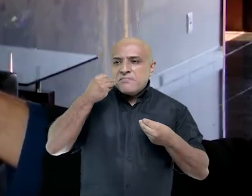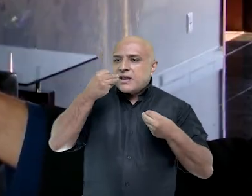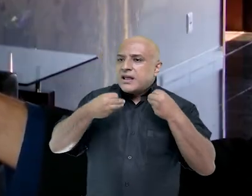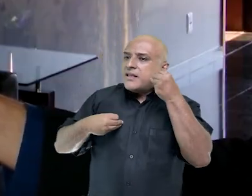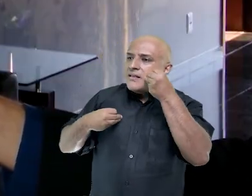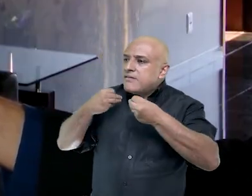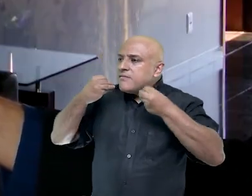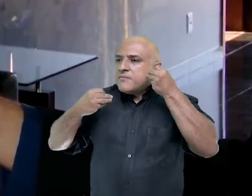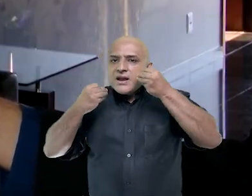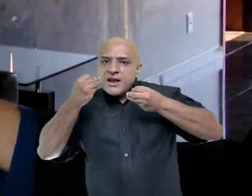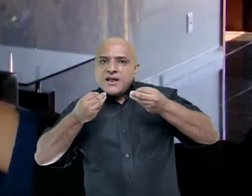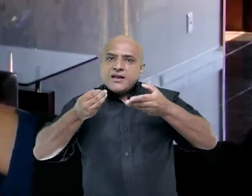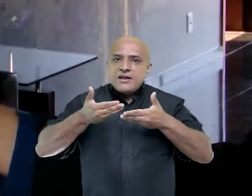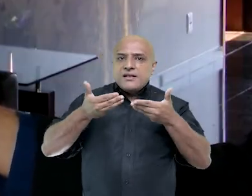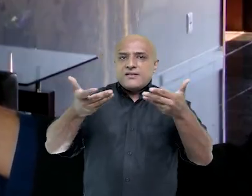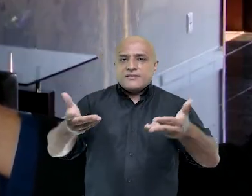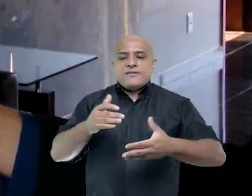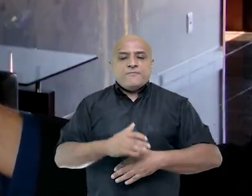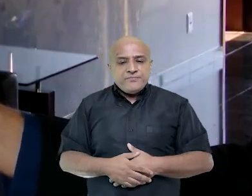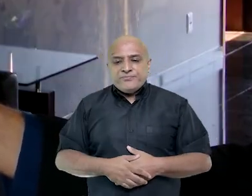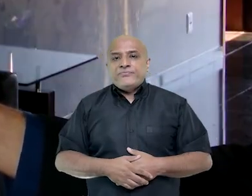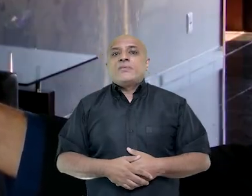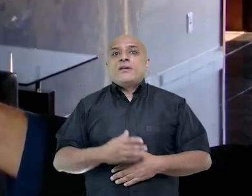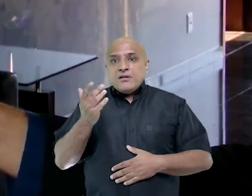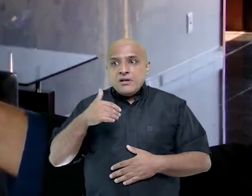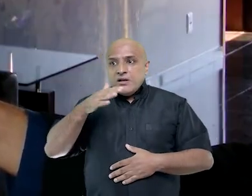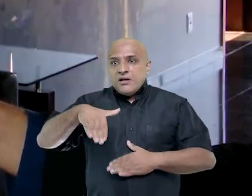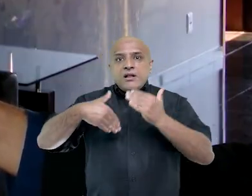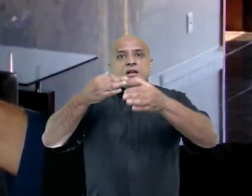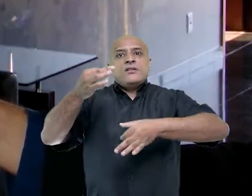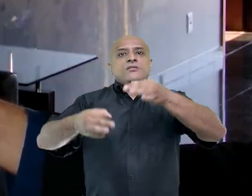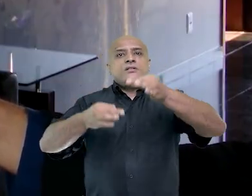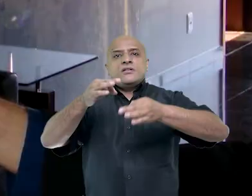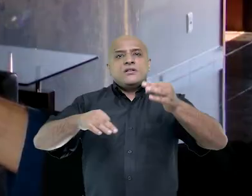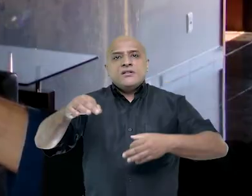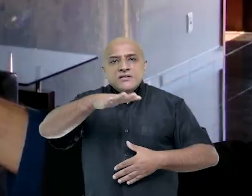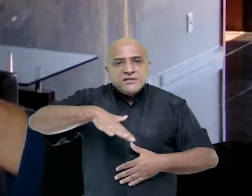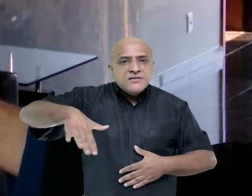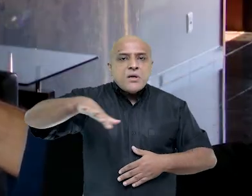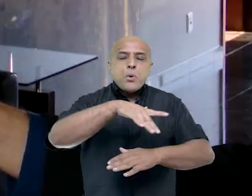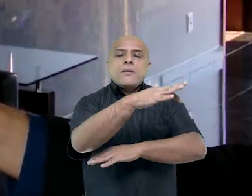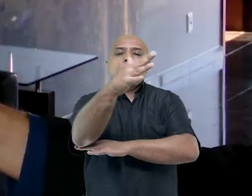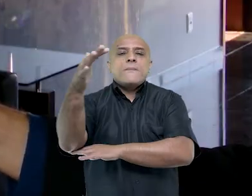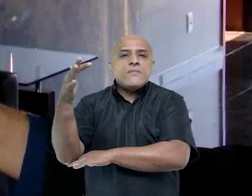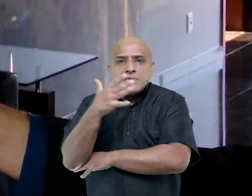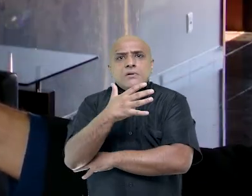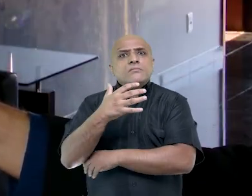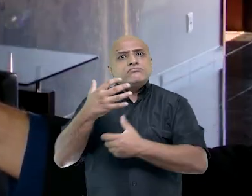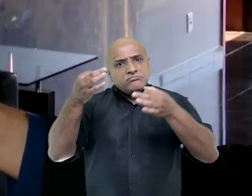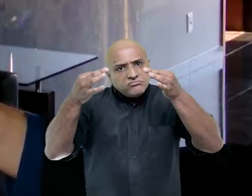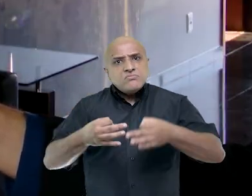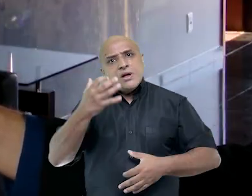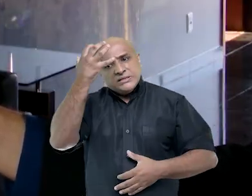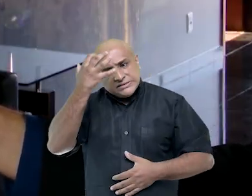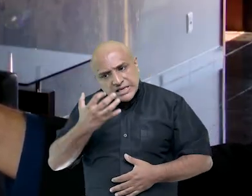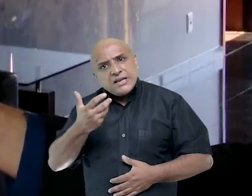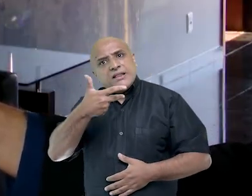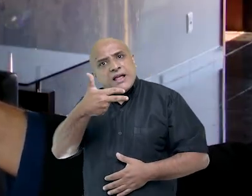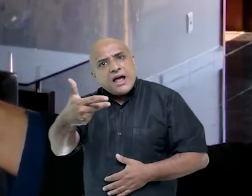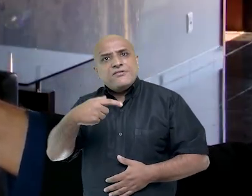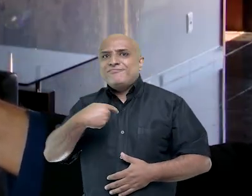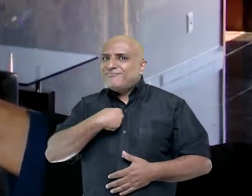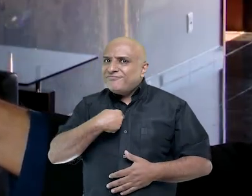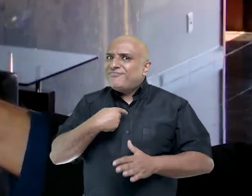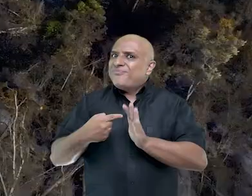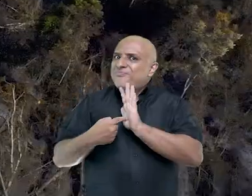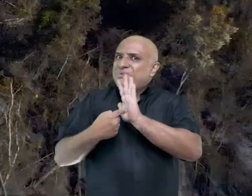e levando à jurisdição ambiental uma celeridade nos processos